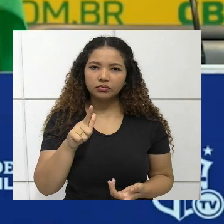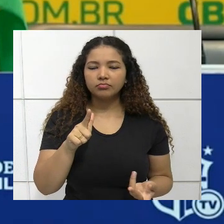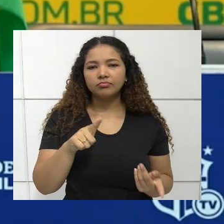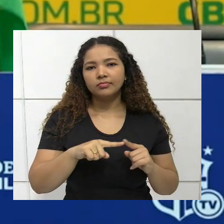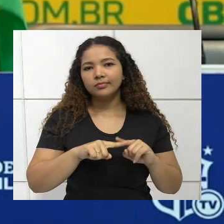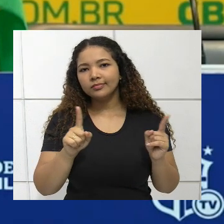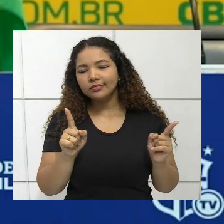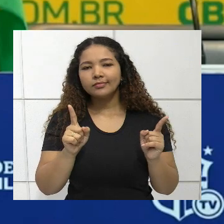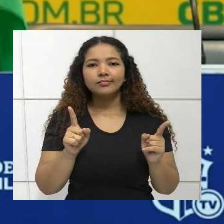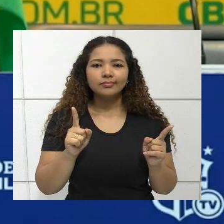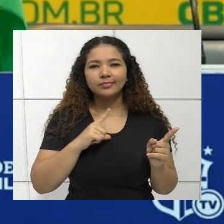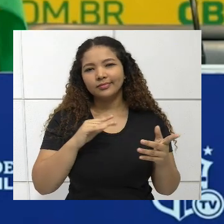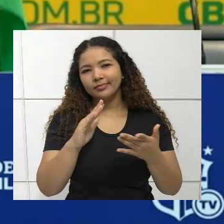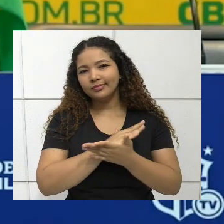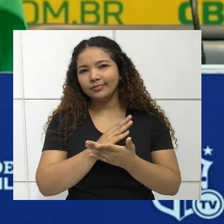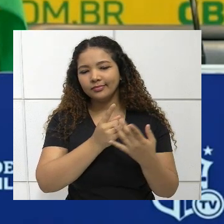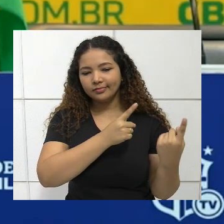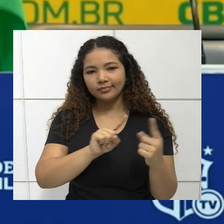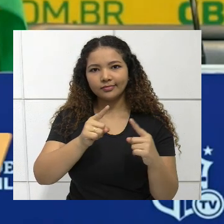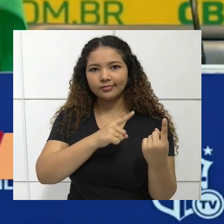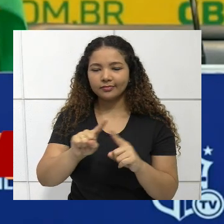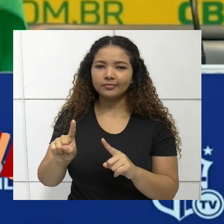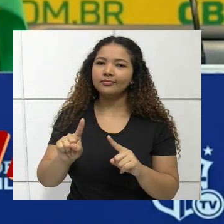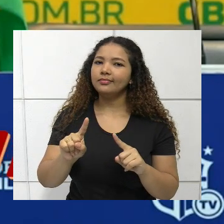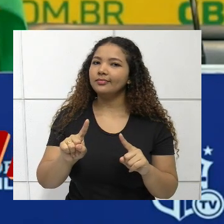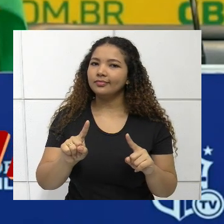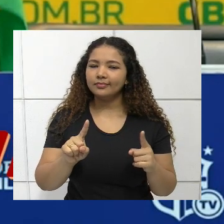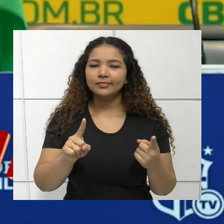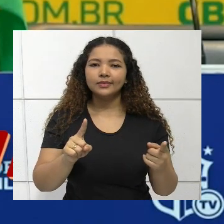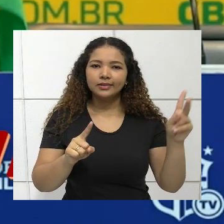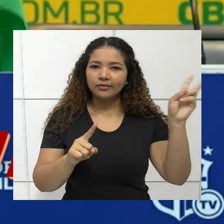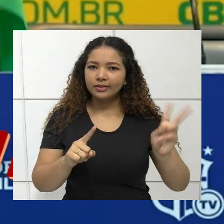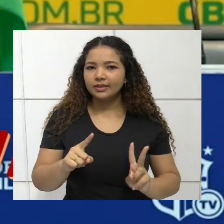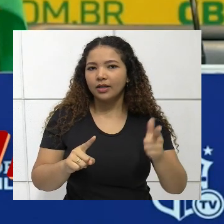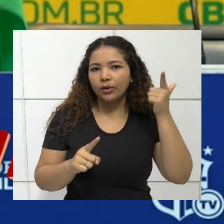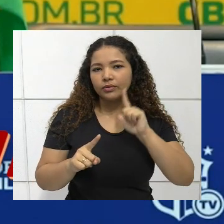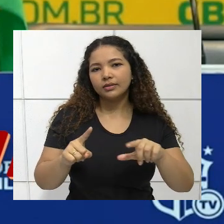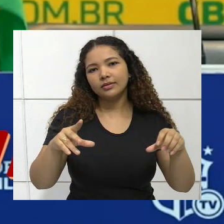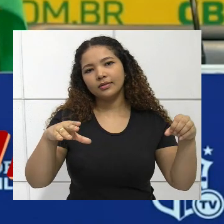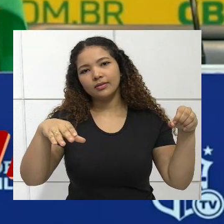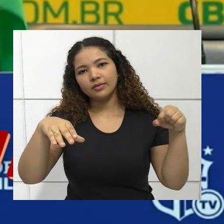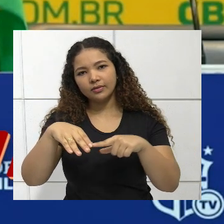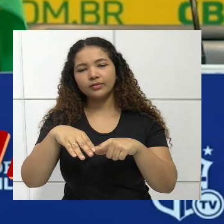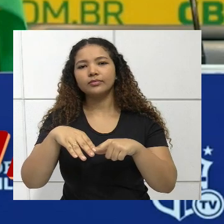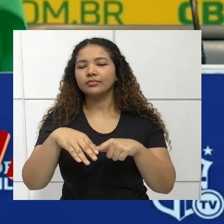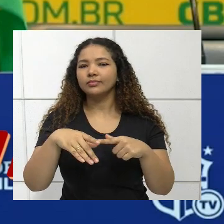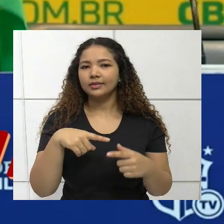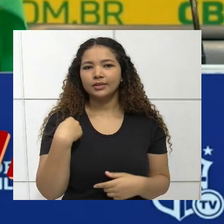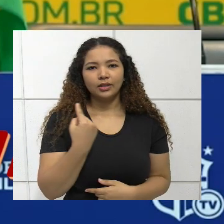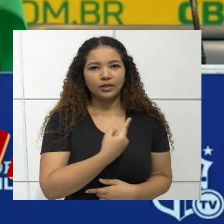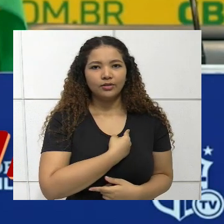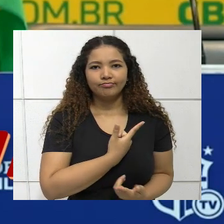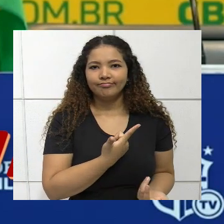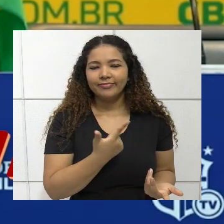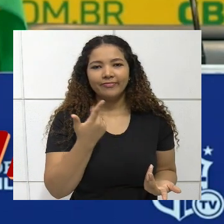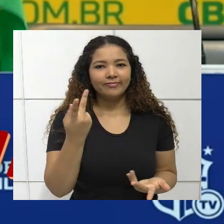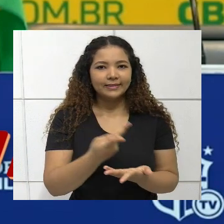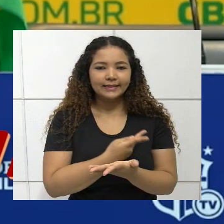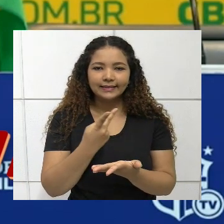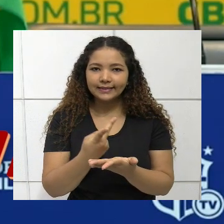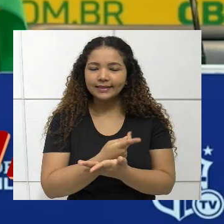E a gente cedeu alguns contra-ataques que não devia, e no gol da Venezuela, principalmente, a gente falhou, coisa que não devia